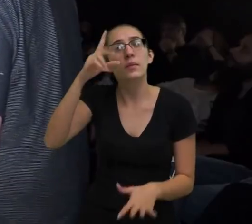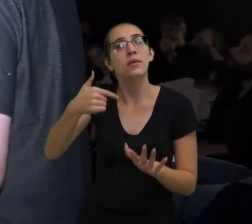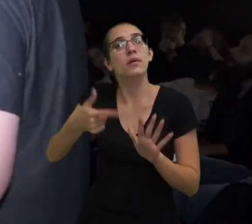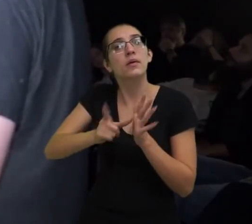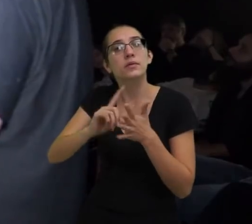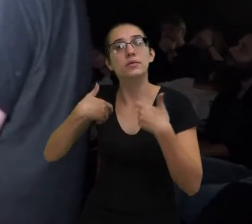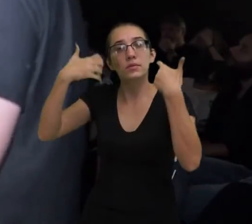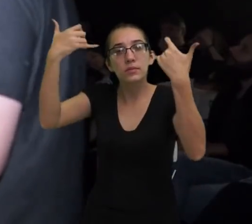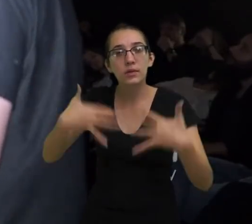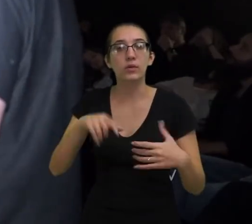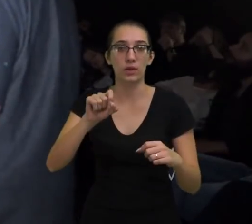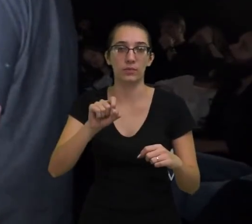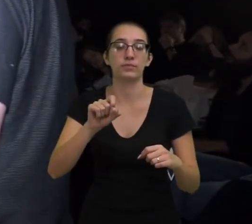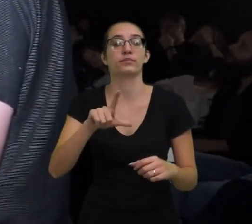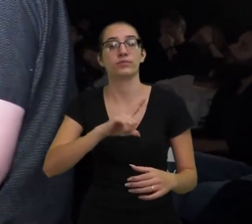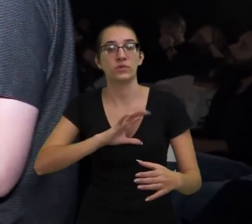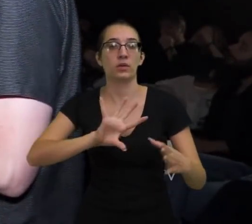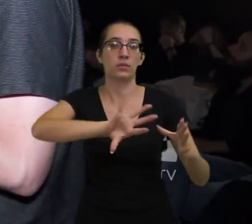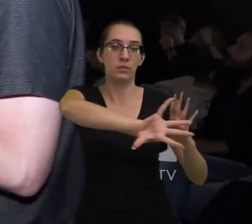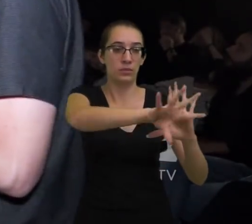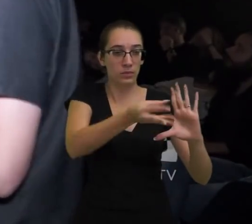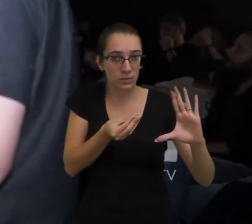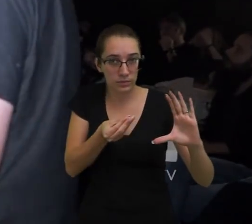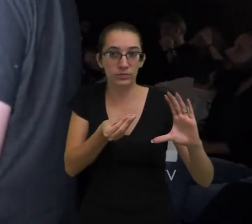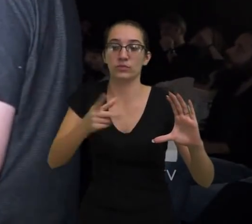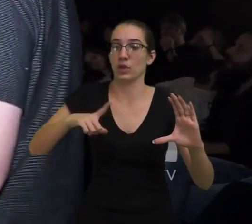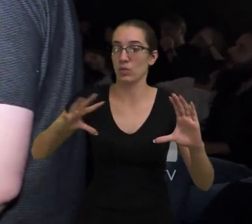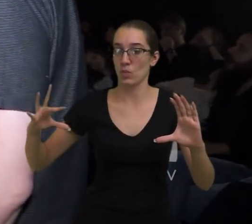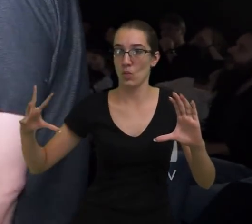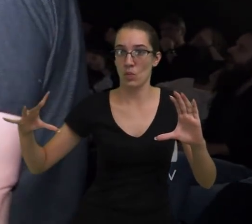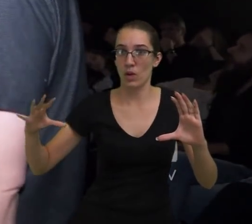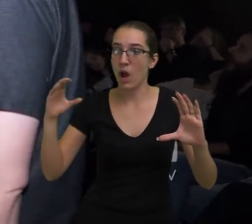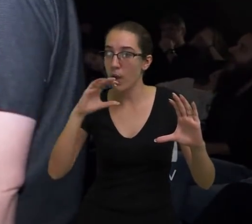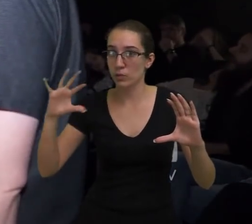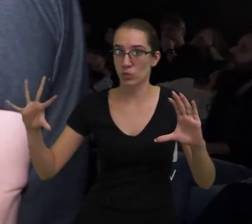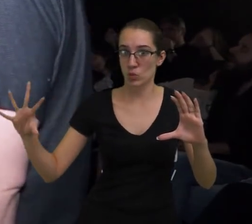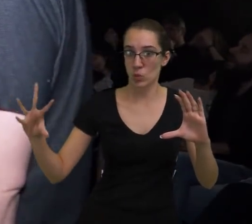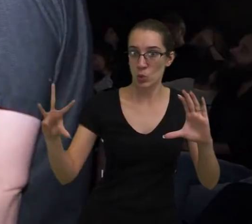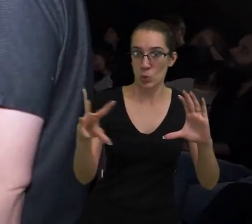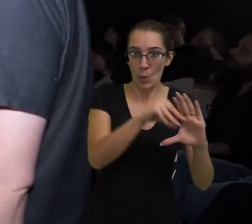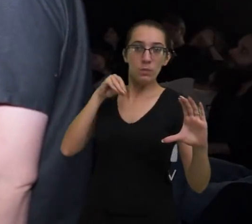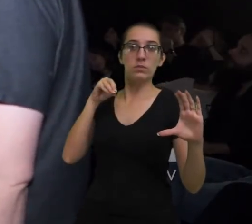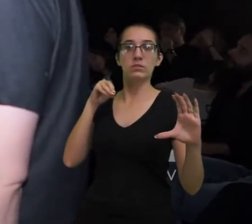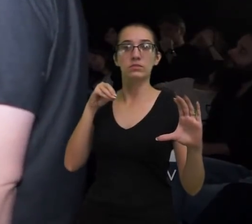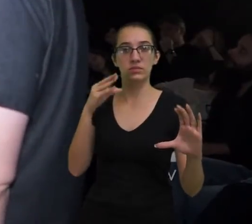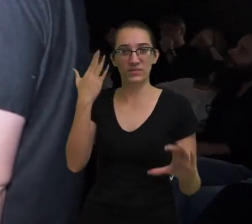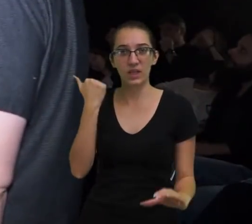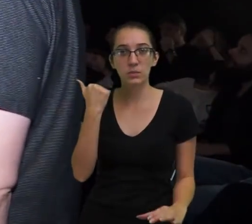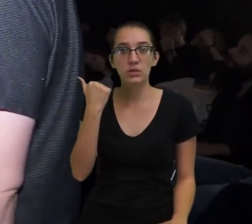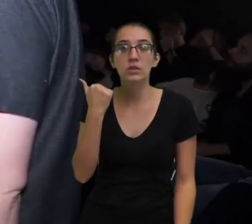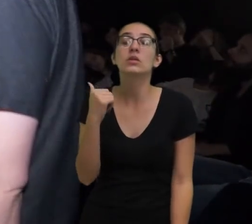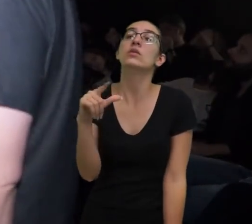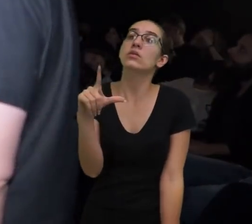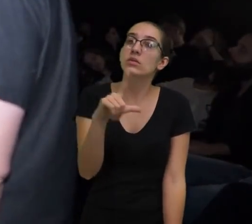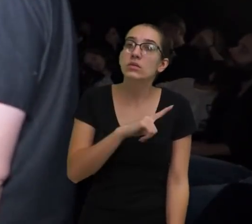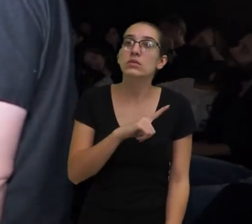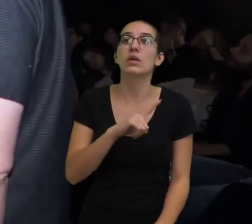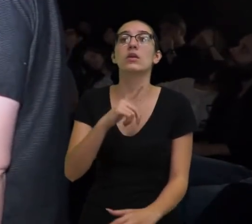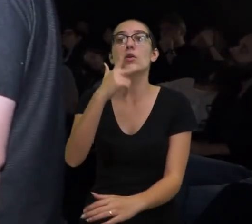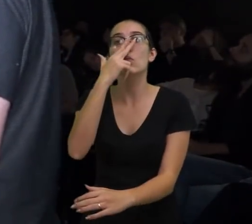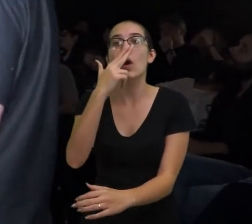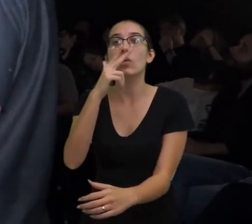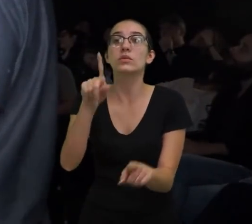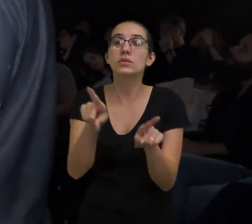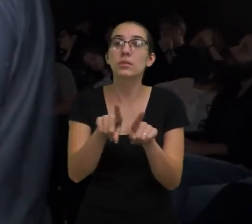tá? E aí vocês devem lembrar lá das aulas de física de 2º grau, que a gente pode dizer que a temperatura de um corpo está relacionada à velocidade